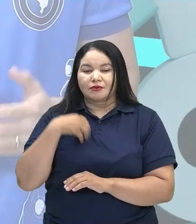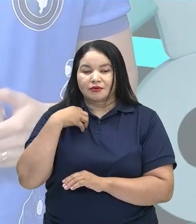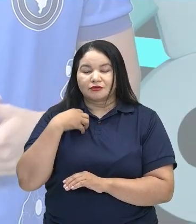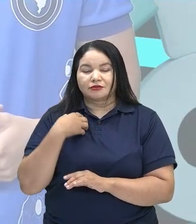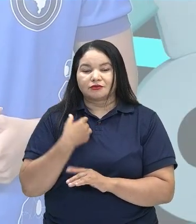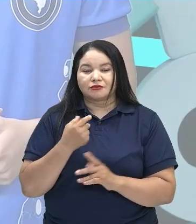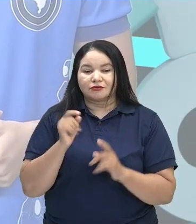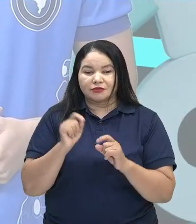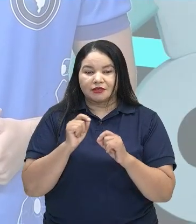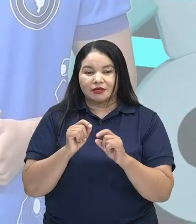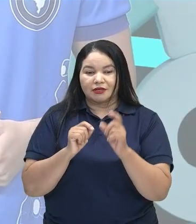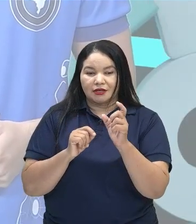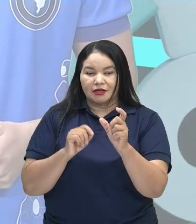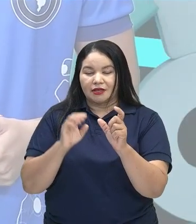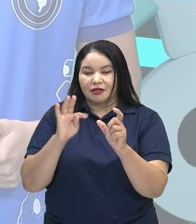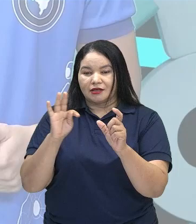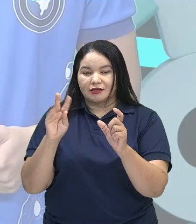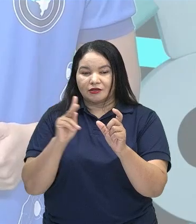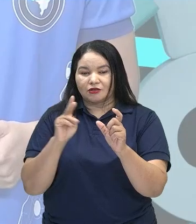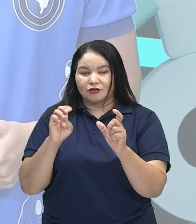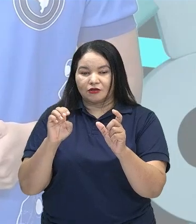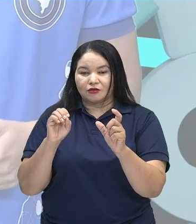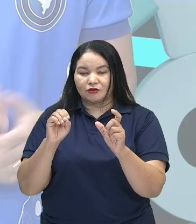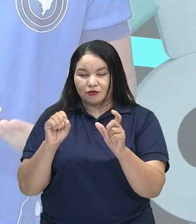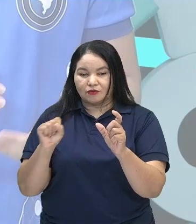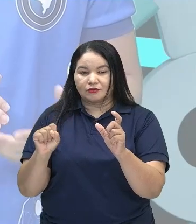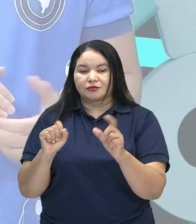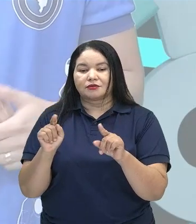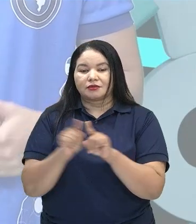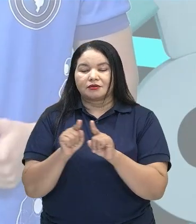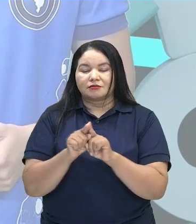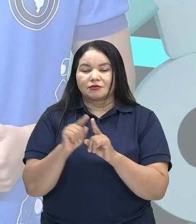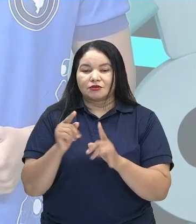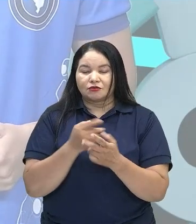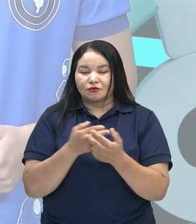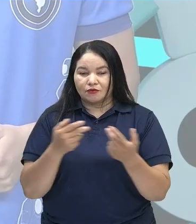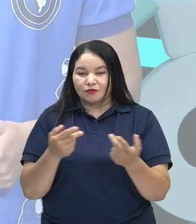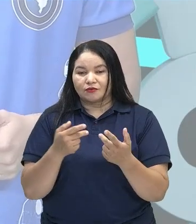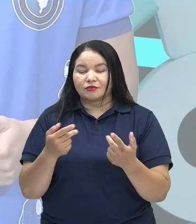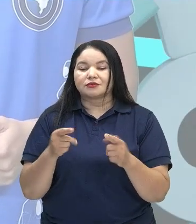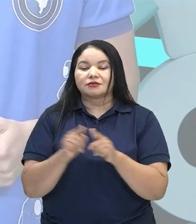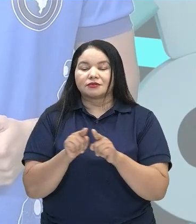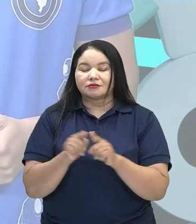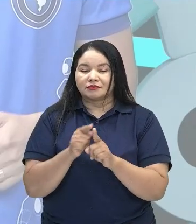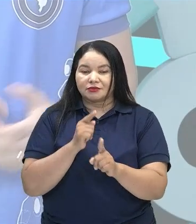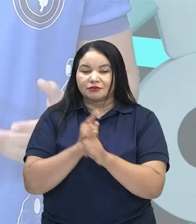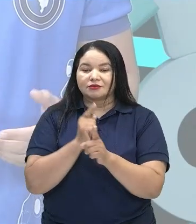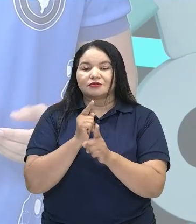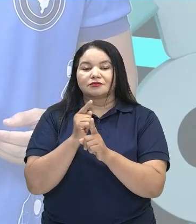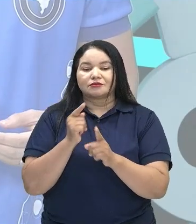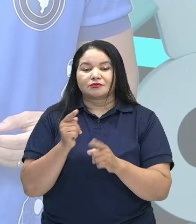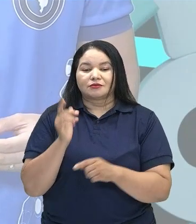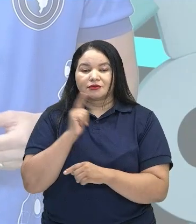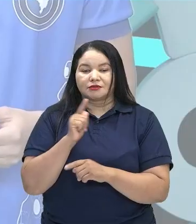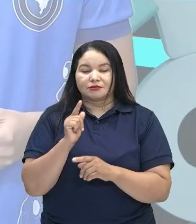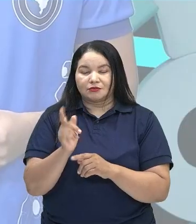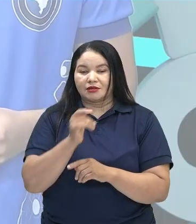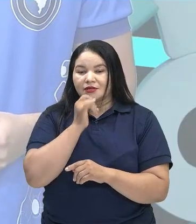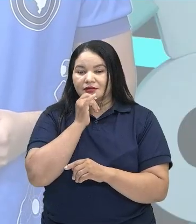tem algumas coisas que nos ajudam a identificar esse apelo à autoridade aqui. Por exemplo, quando ele